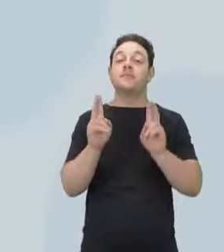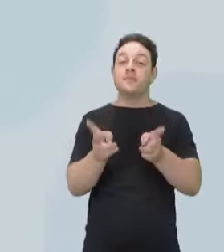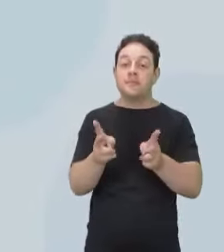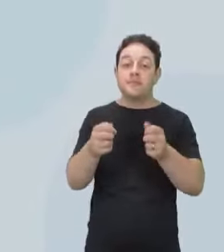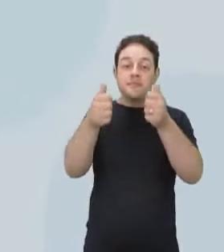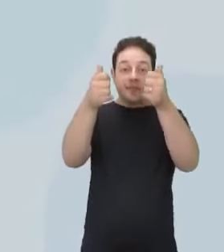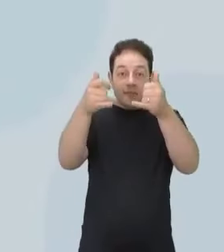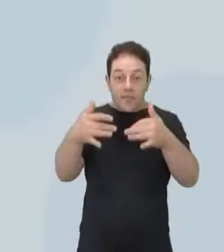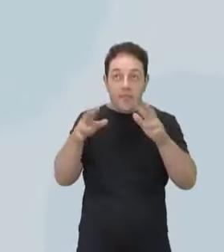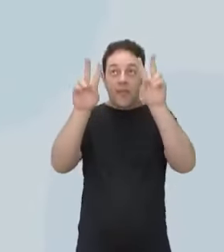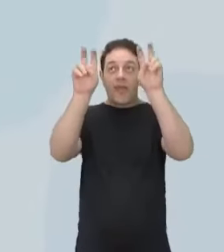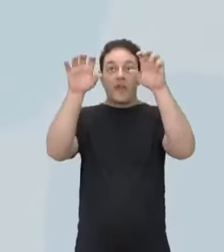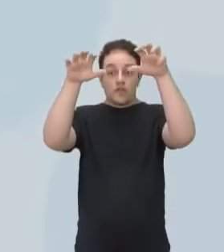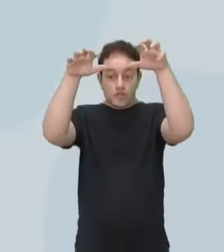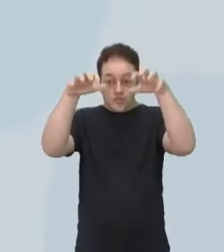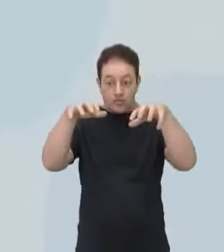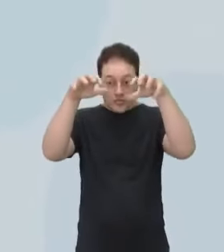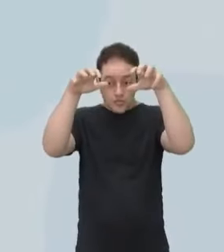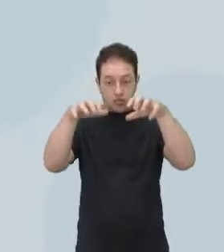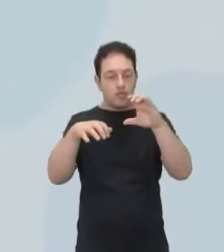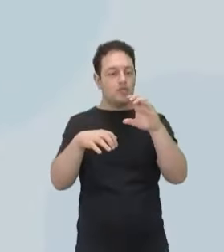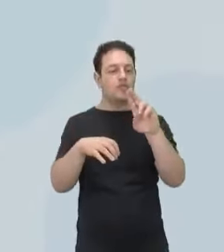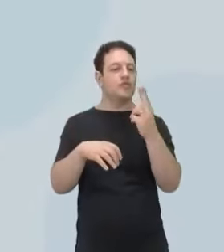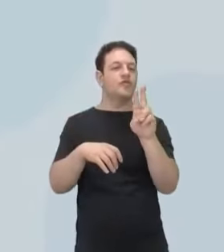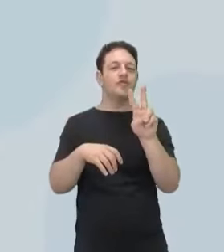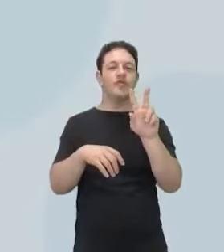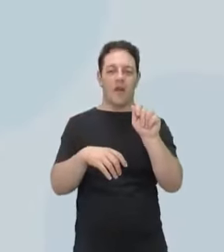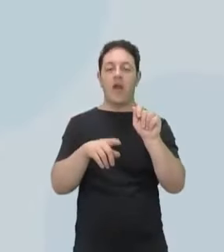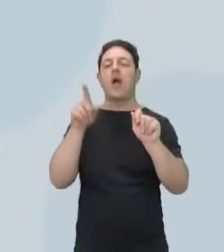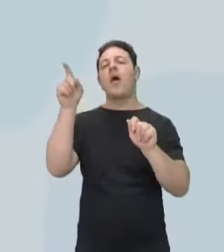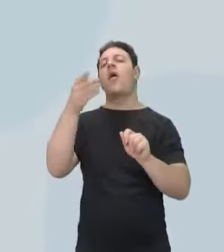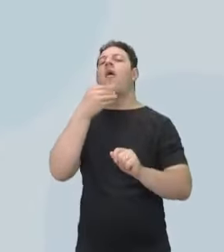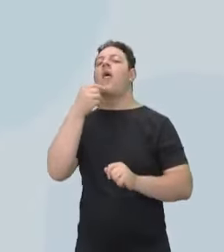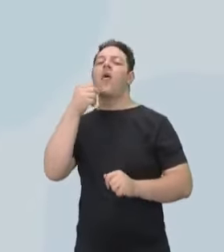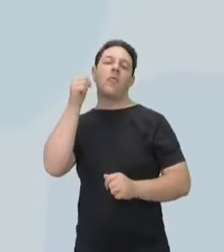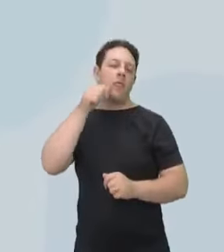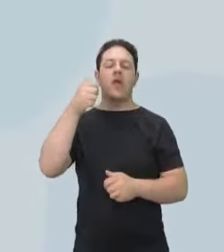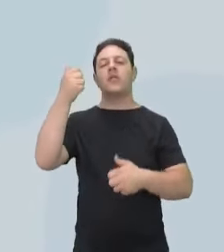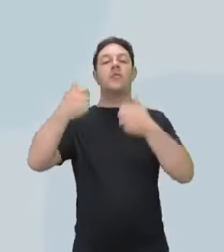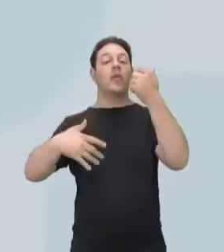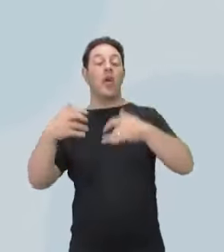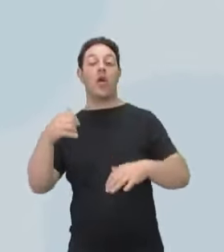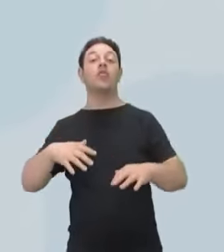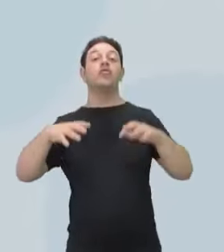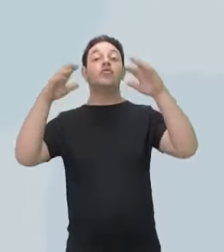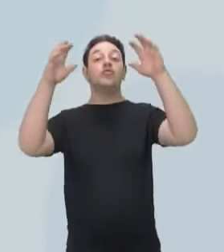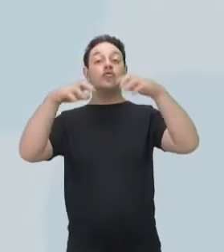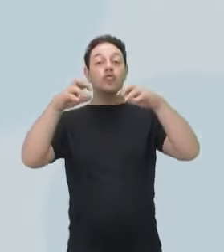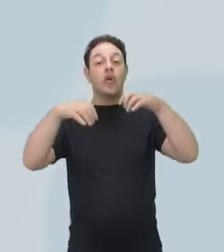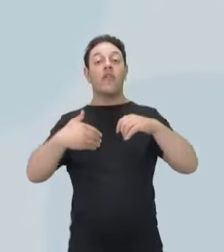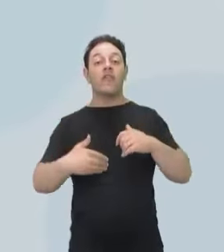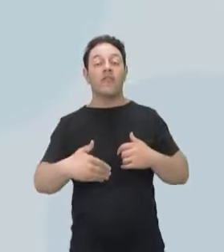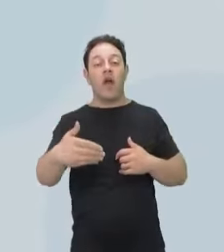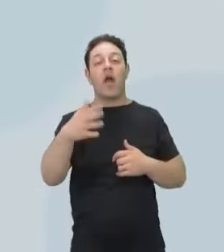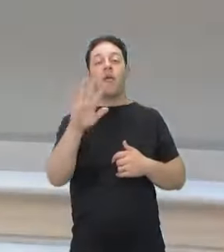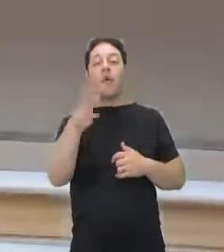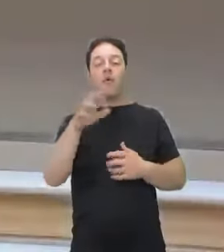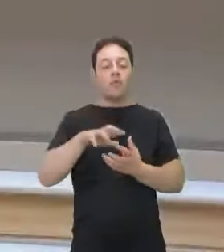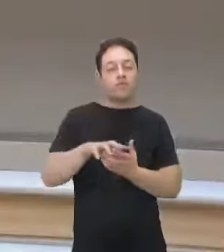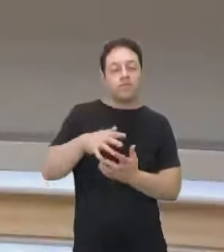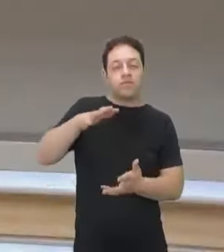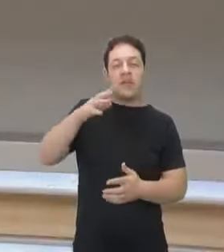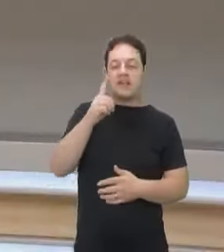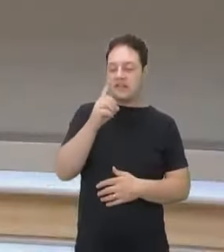for falar de chuva, o meteorologista vai falar, olha, a chuva está prevista de acumulado de